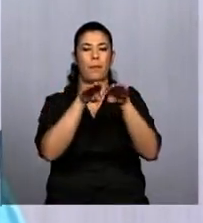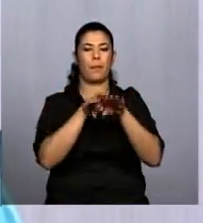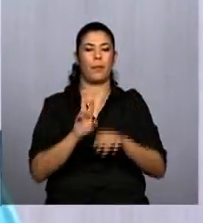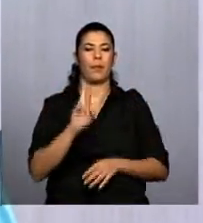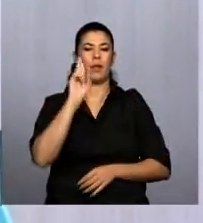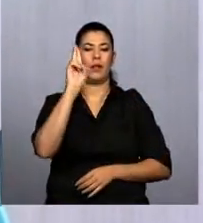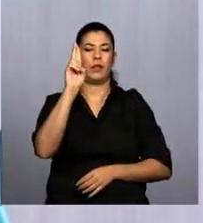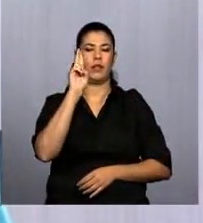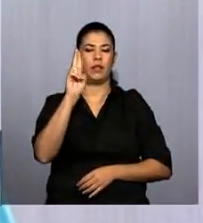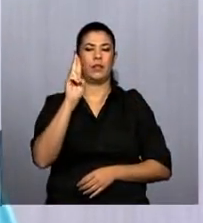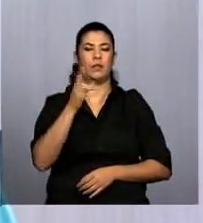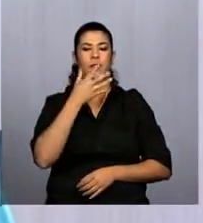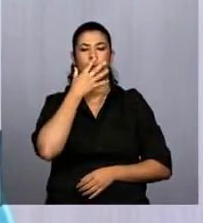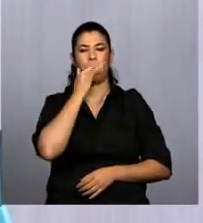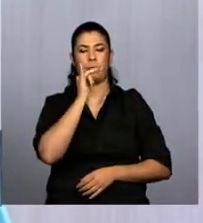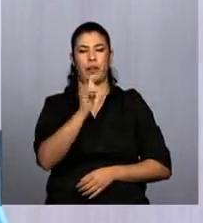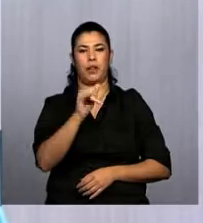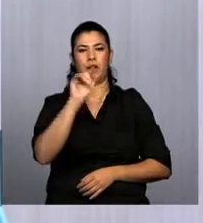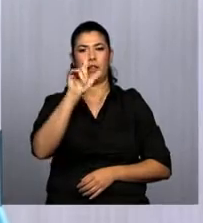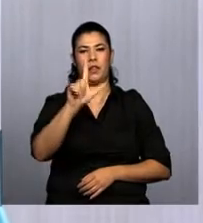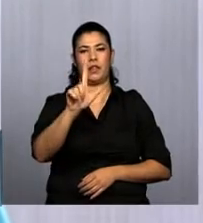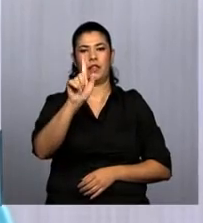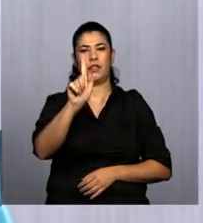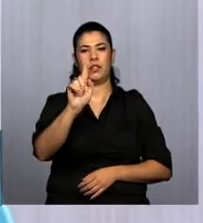pais LGBT.